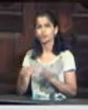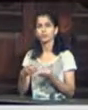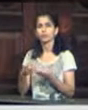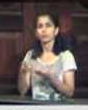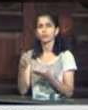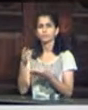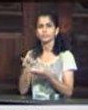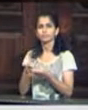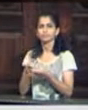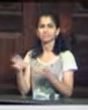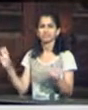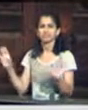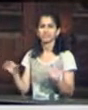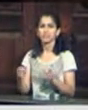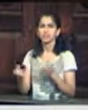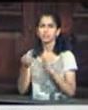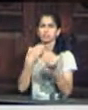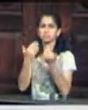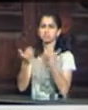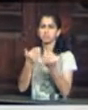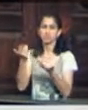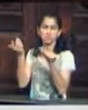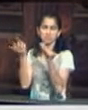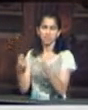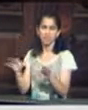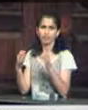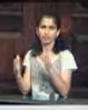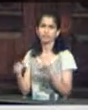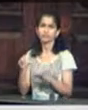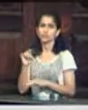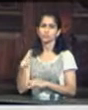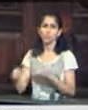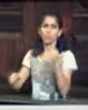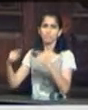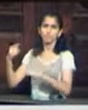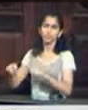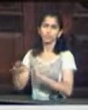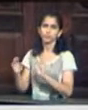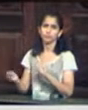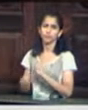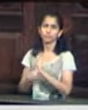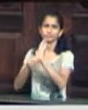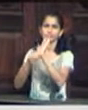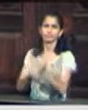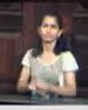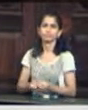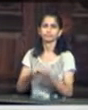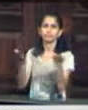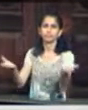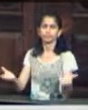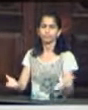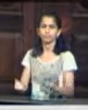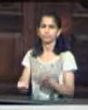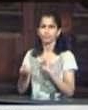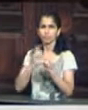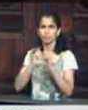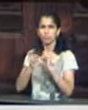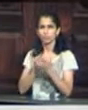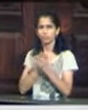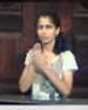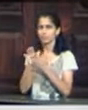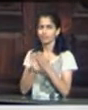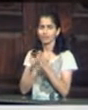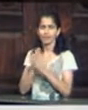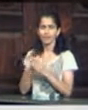o diálogo como método para fazer política e apresentou esse pacote sem nenhuma interlocução prévia